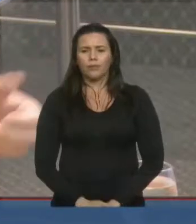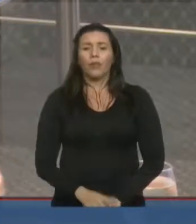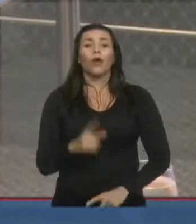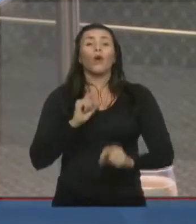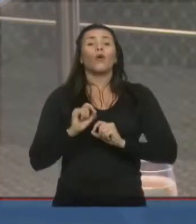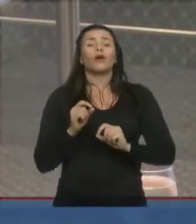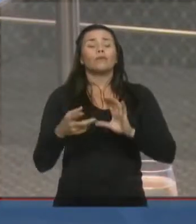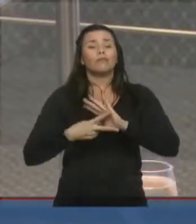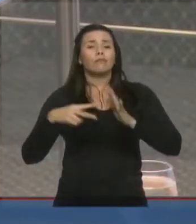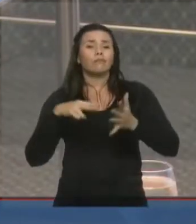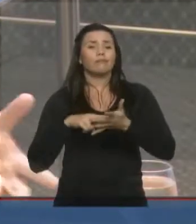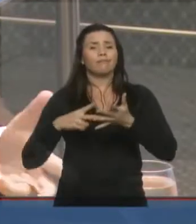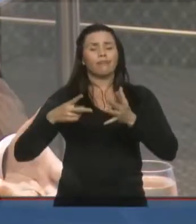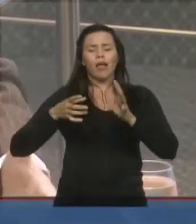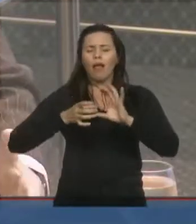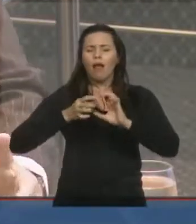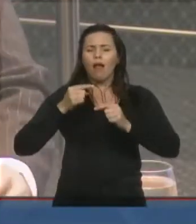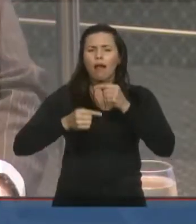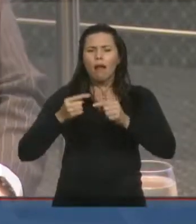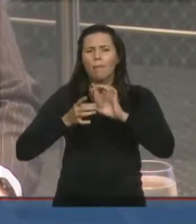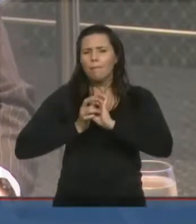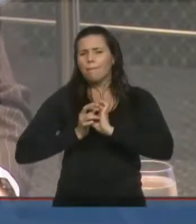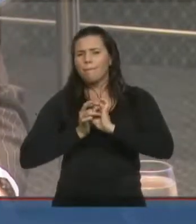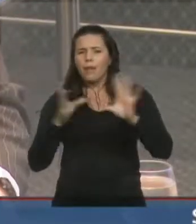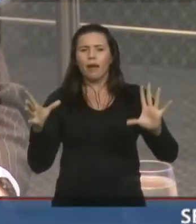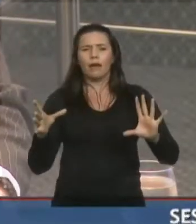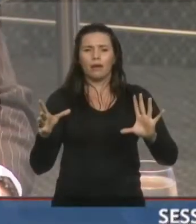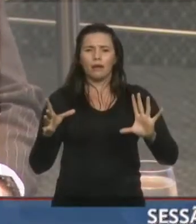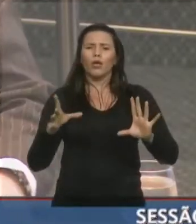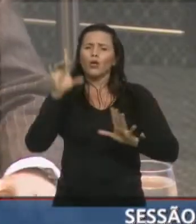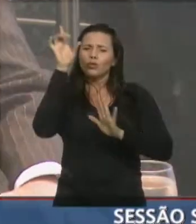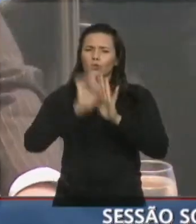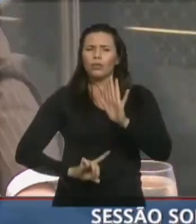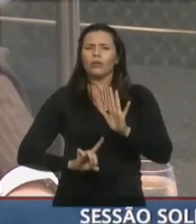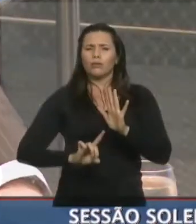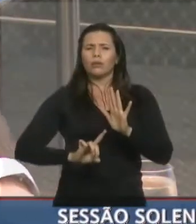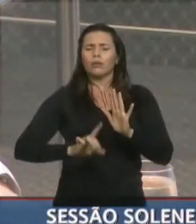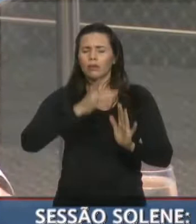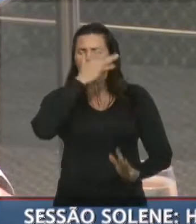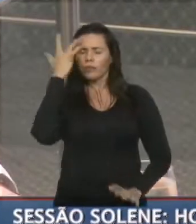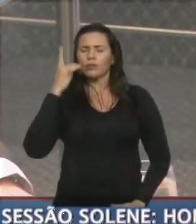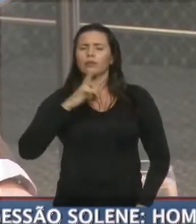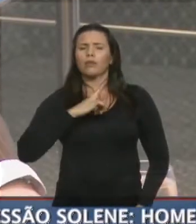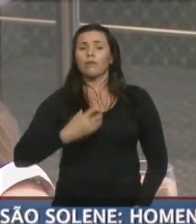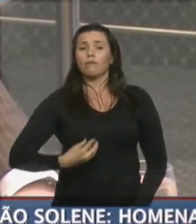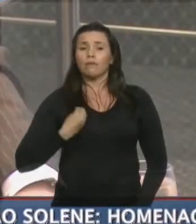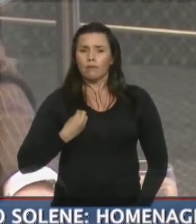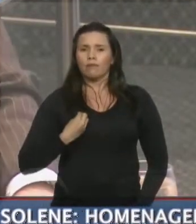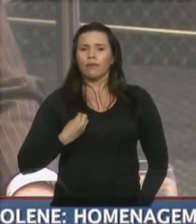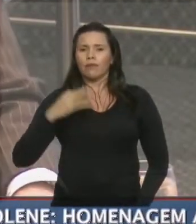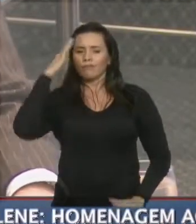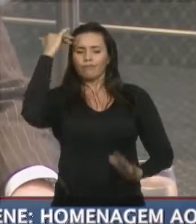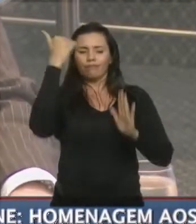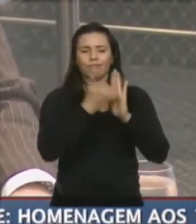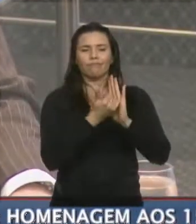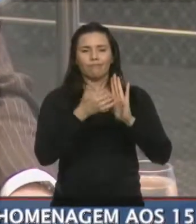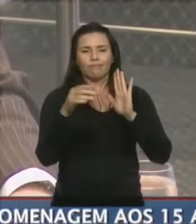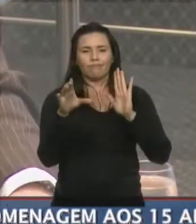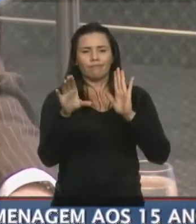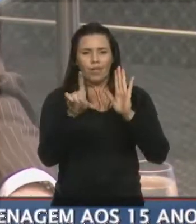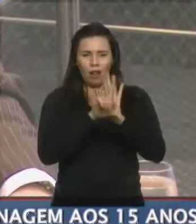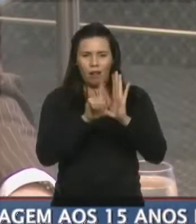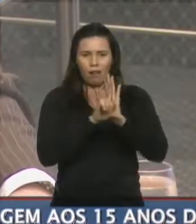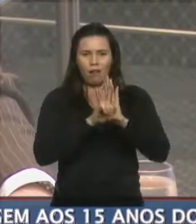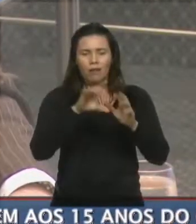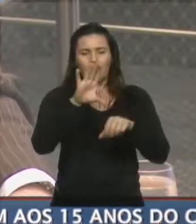democrático, né, de poder viver, né, cumprir com a Constituição. Então, eu quero dizer